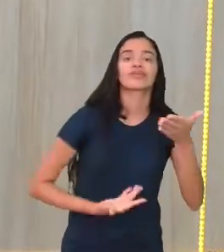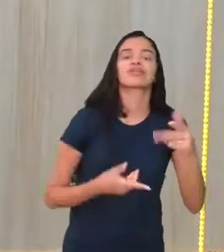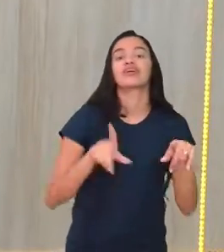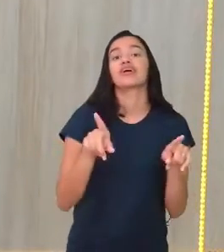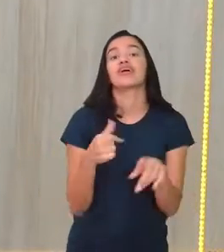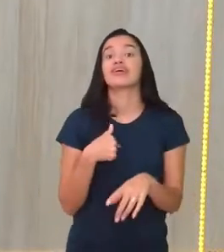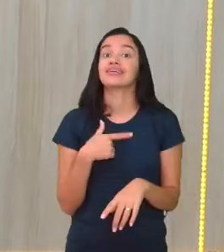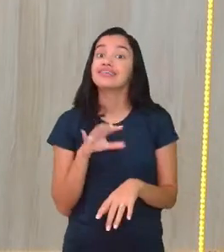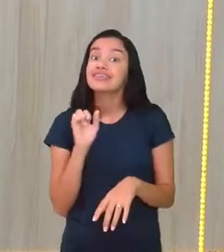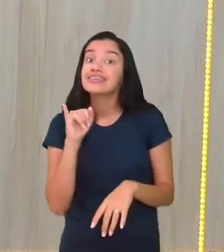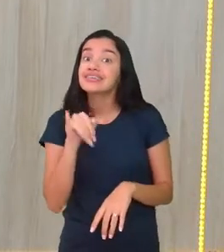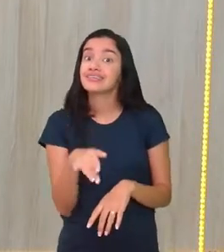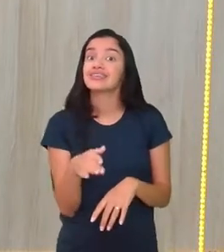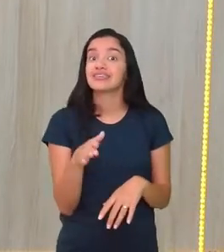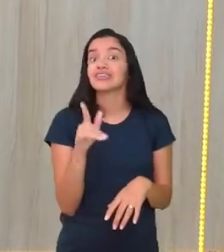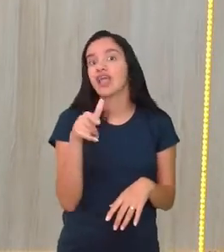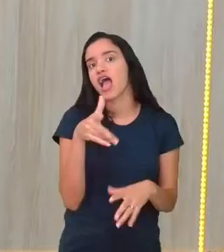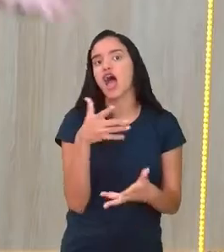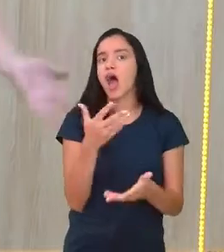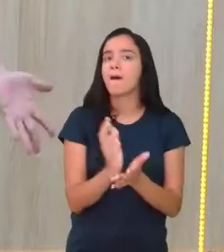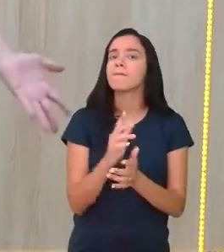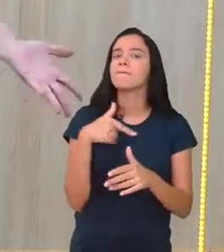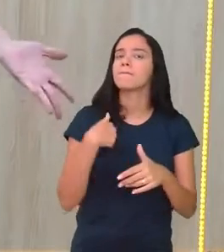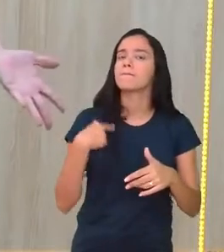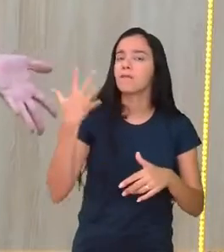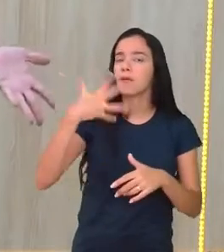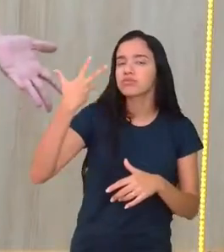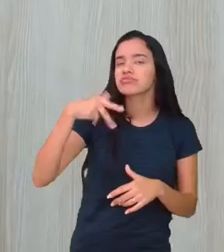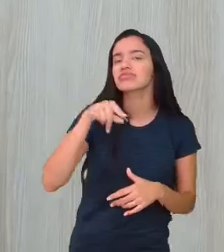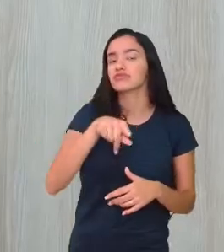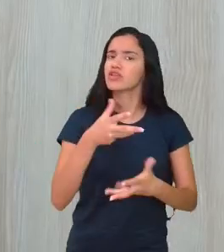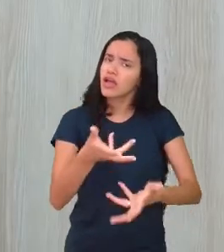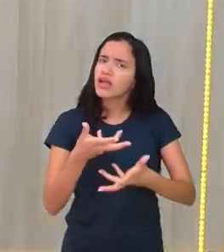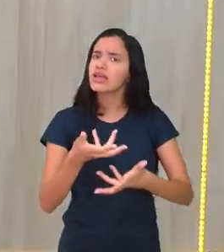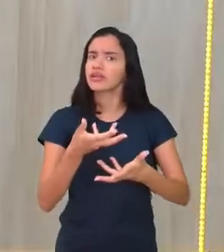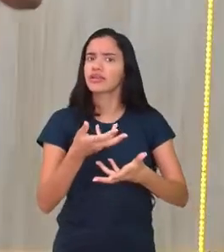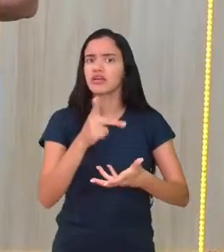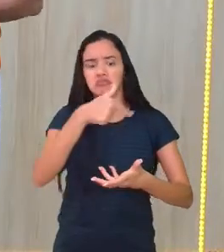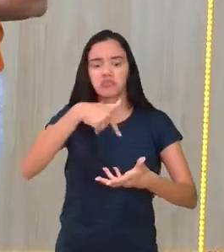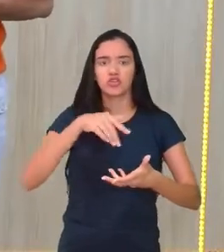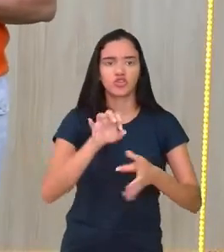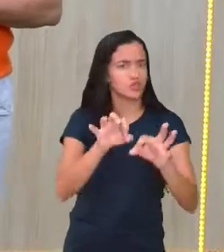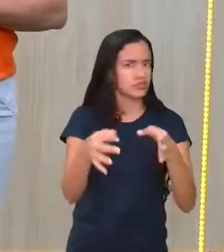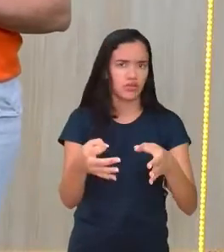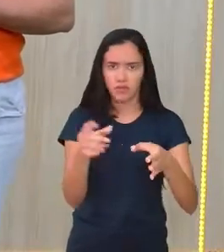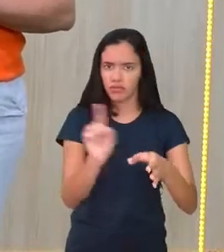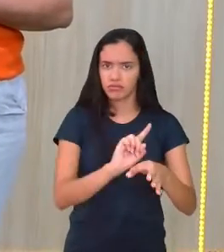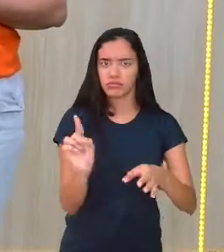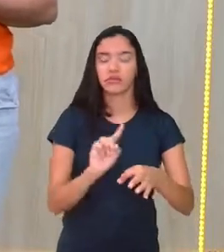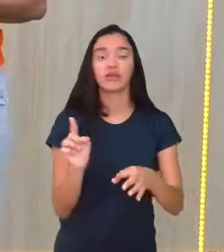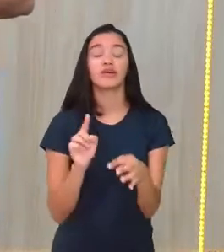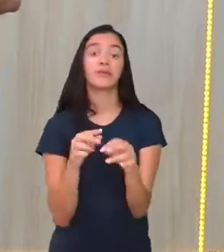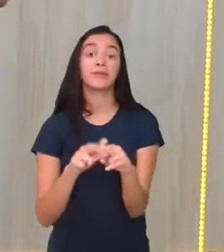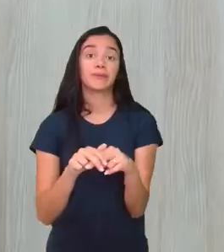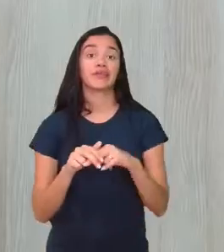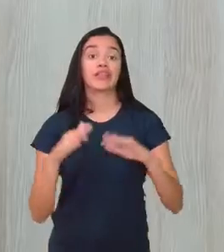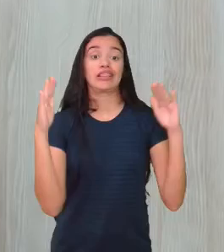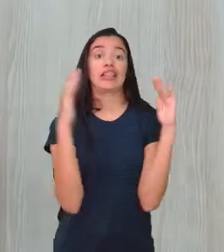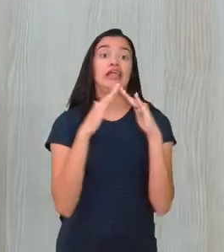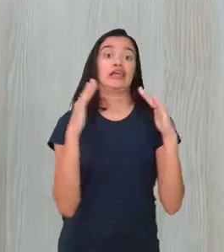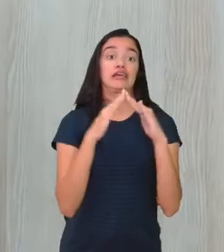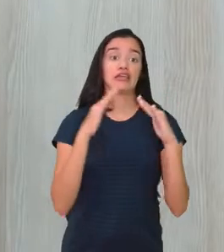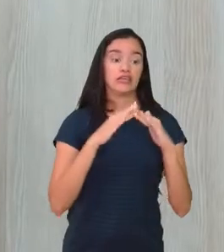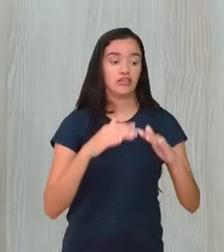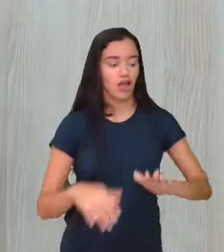banda sabia tocar as músicas que você queria que ela tocasse. E tal. Ainda tinha, né? Não era tão simples. Por isso que a gente vê nas casas hoje aqueles